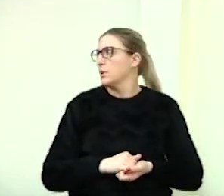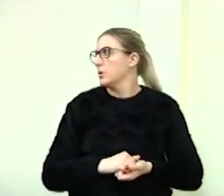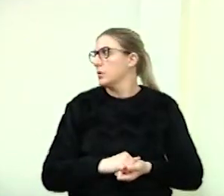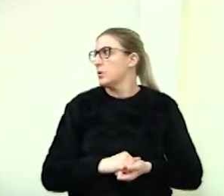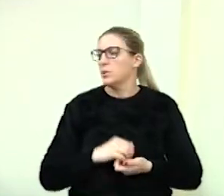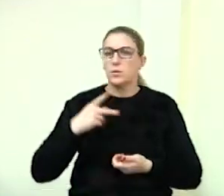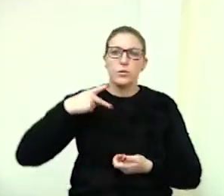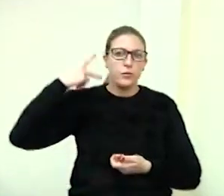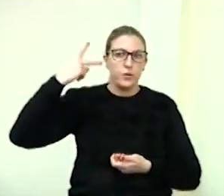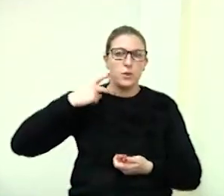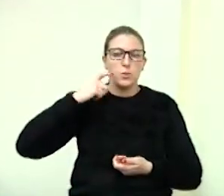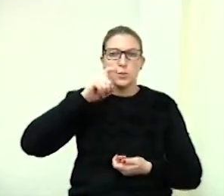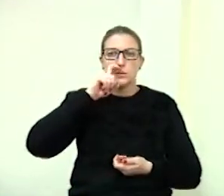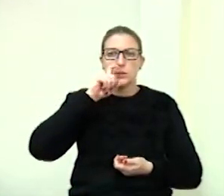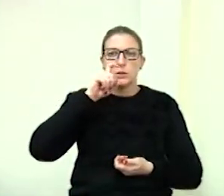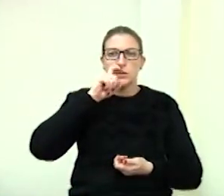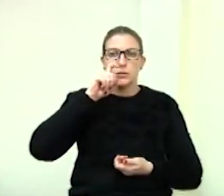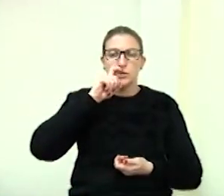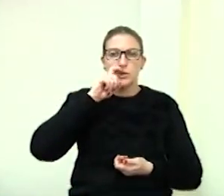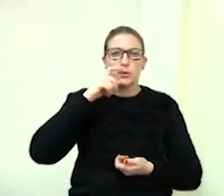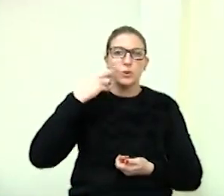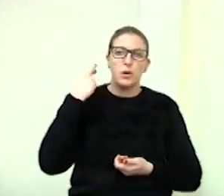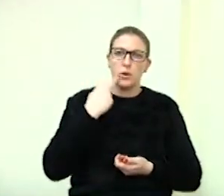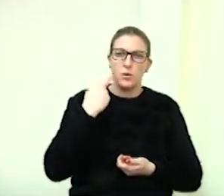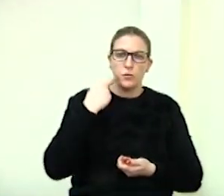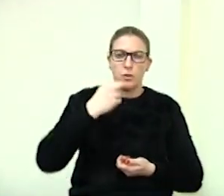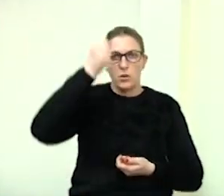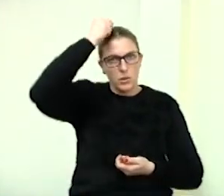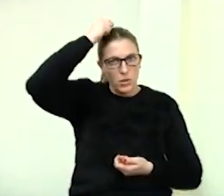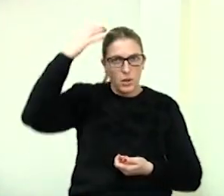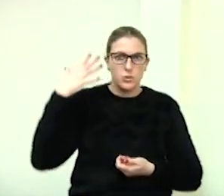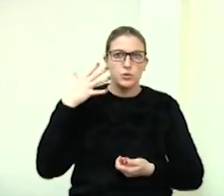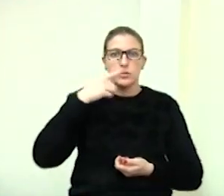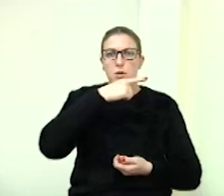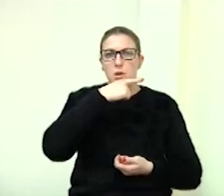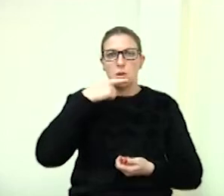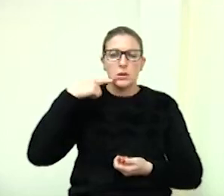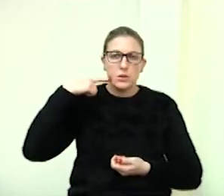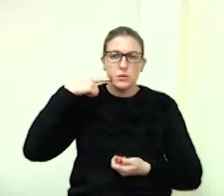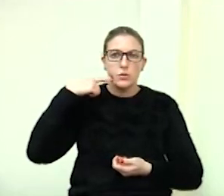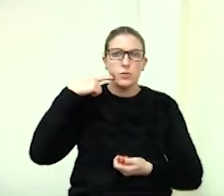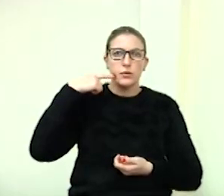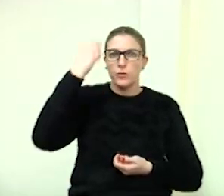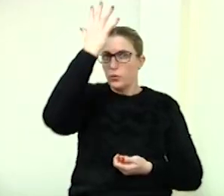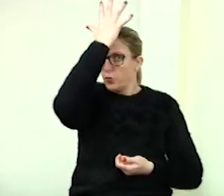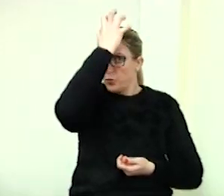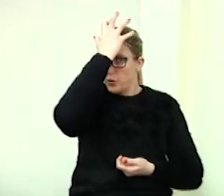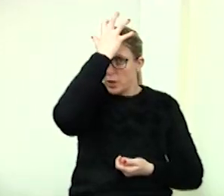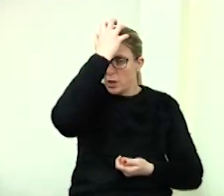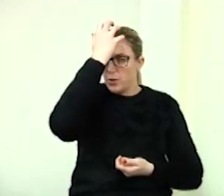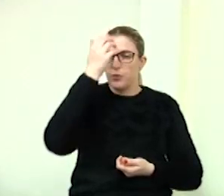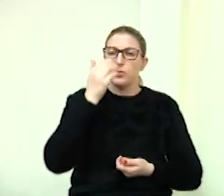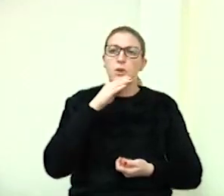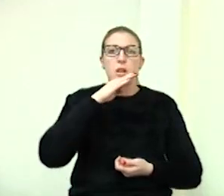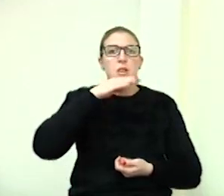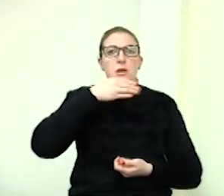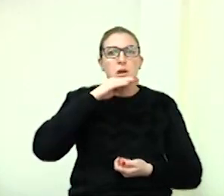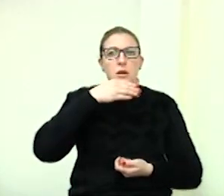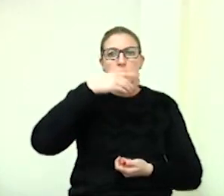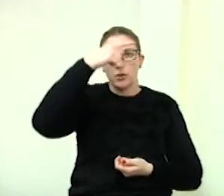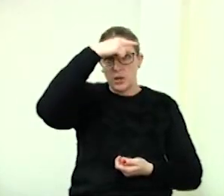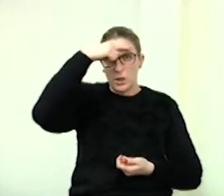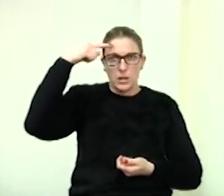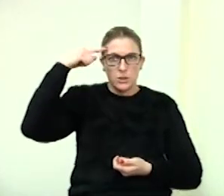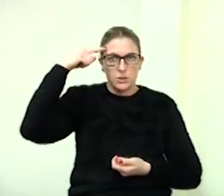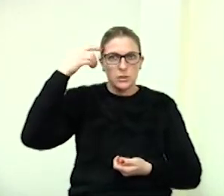Vereador Sérgio Alves Bento, vereador Rafael, vereador Nadir, vereador Claudemir, vereador Flávio de Barcelos, vereador Leandro, vereador Alessandro,